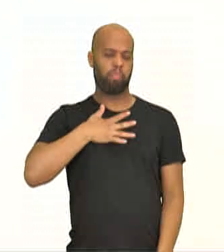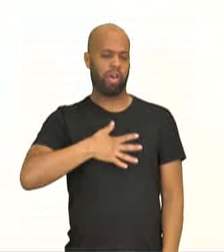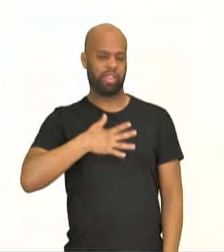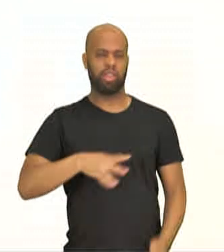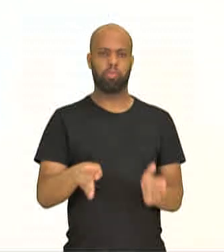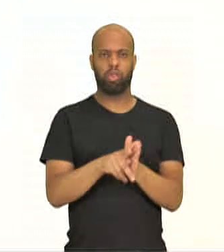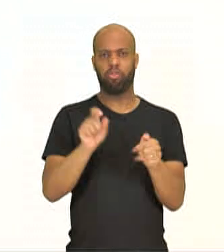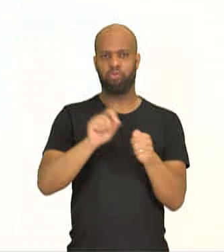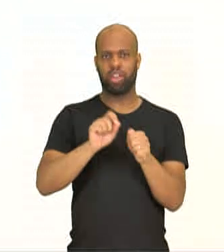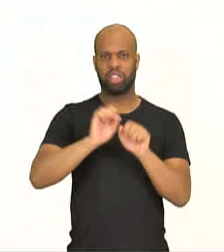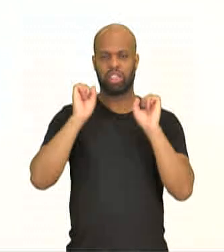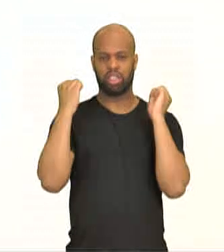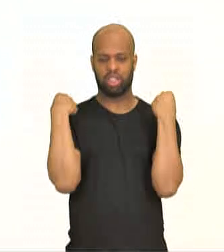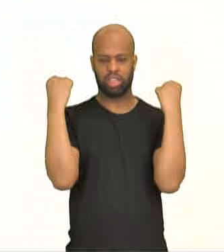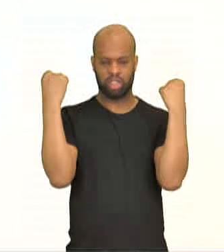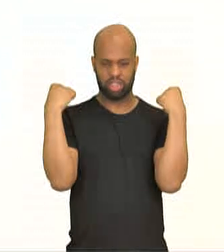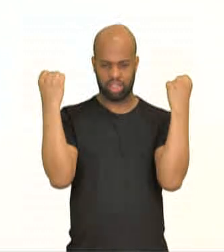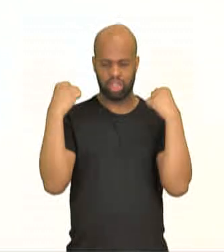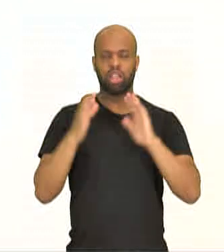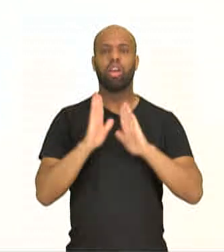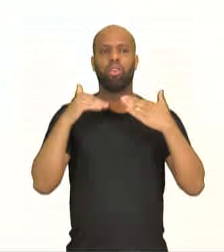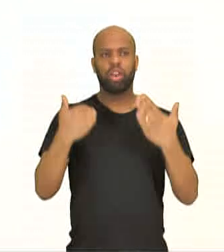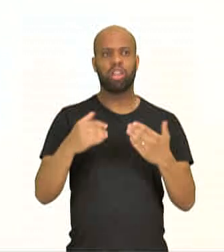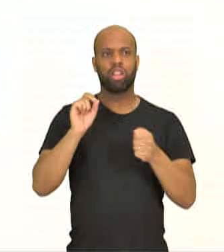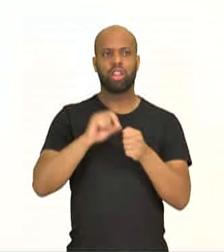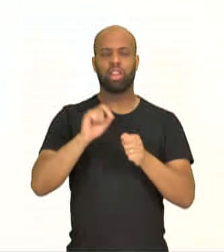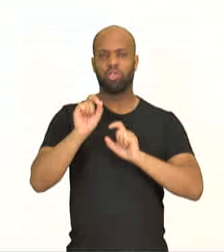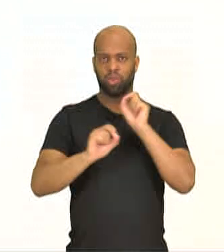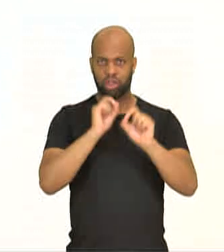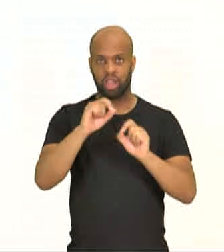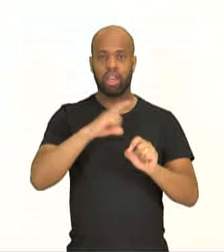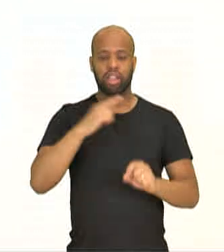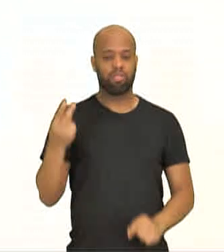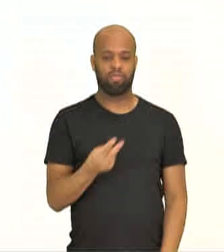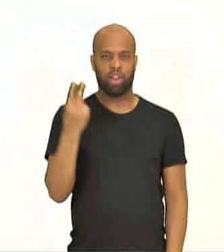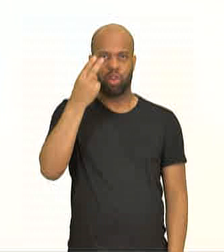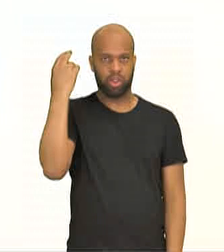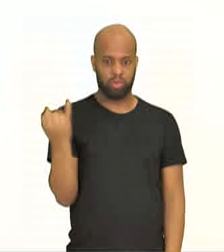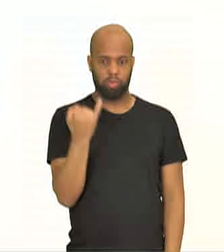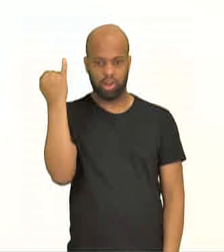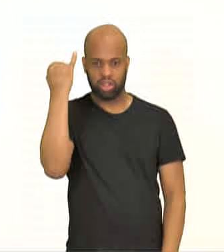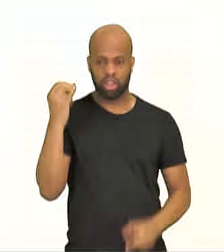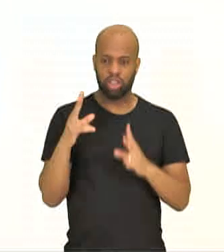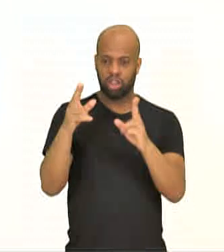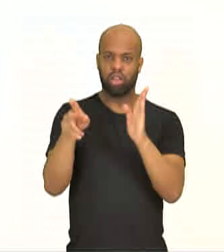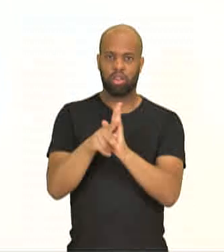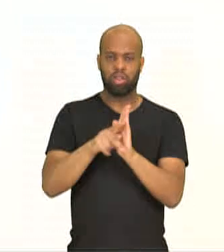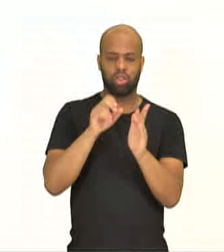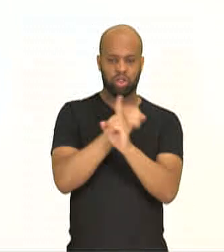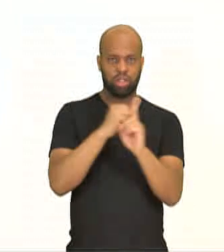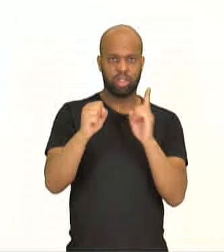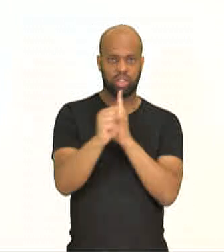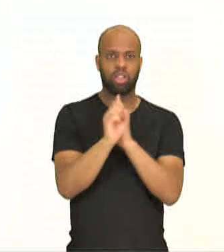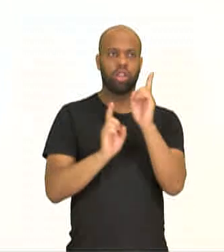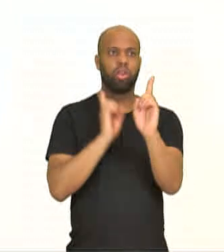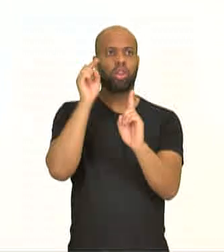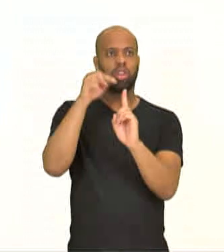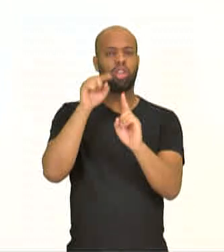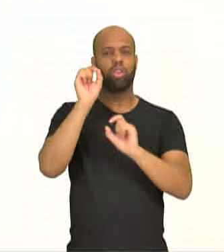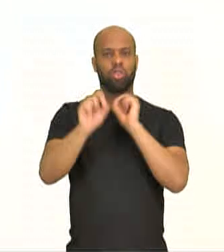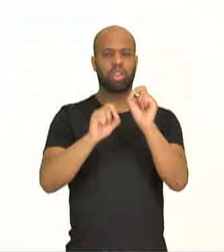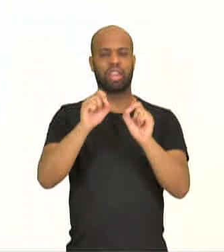divertir enquanto grupo. Eles pregam valores incomuns à atual sociedade, cujo objetivo é a competição exacerbada e